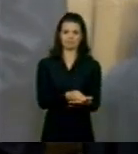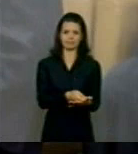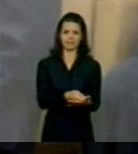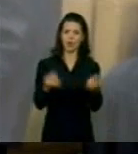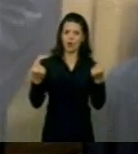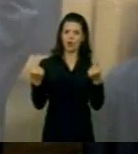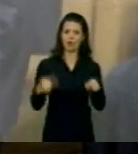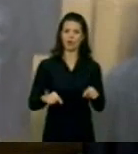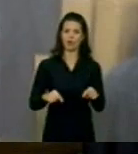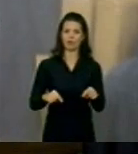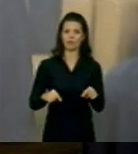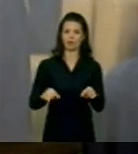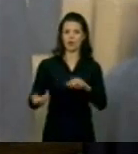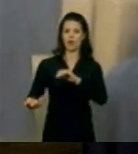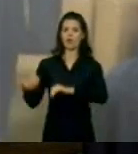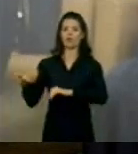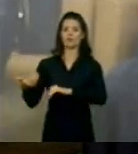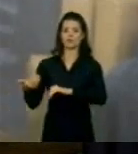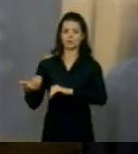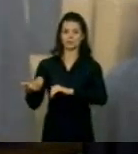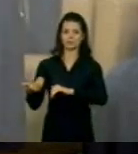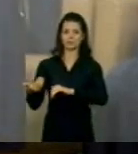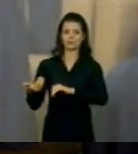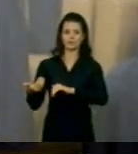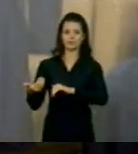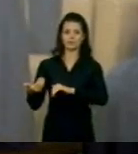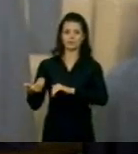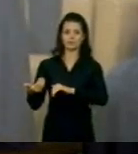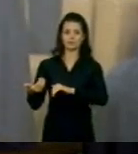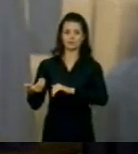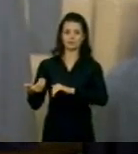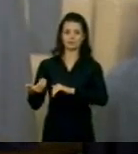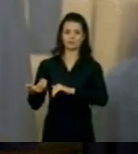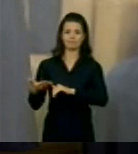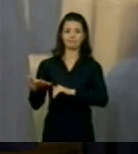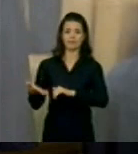contra o parlamento, antes de qualquer outra instituição,